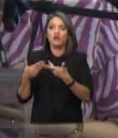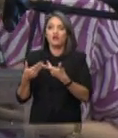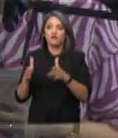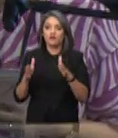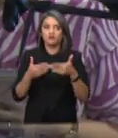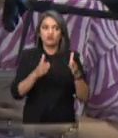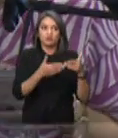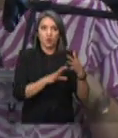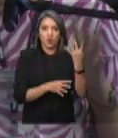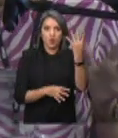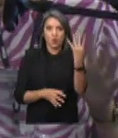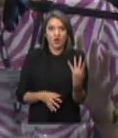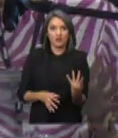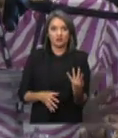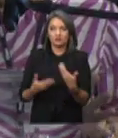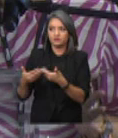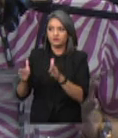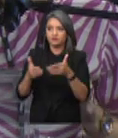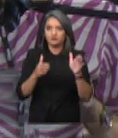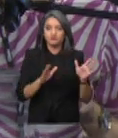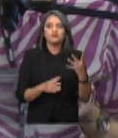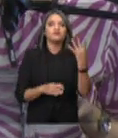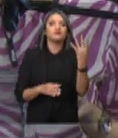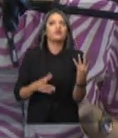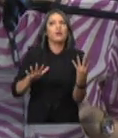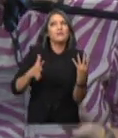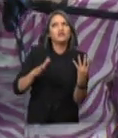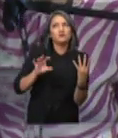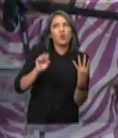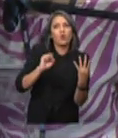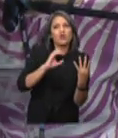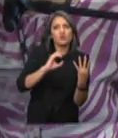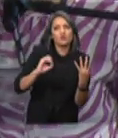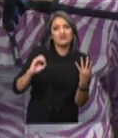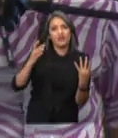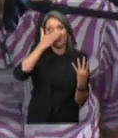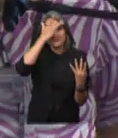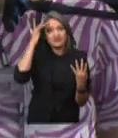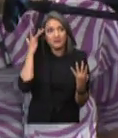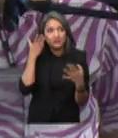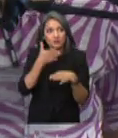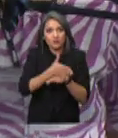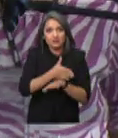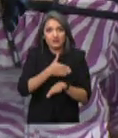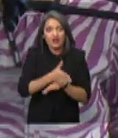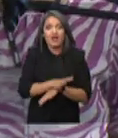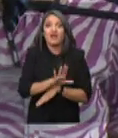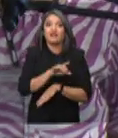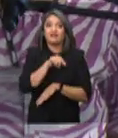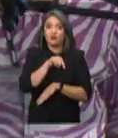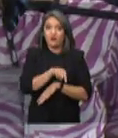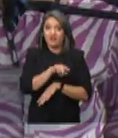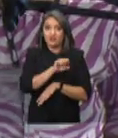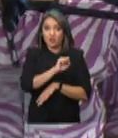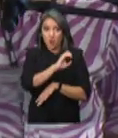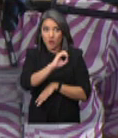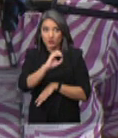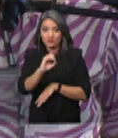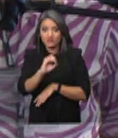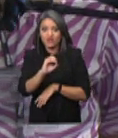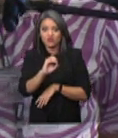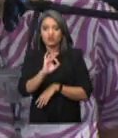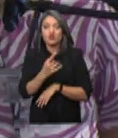acolhimentos e acolheram em média 800 pessoas dessas 800 pessoas em situação de rua apenas